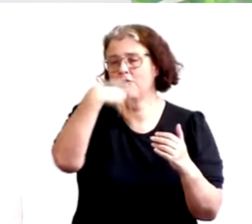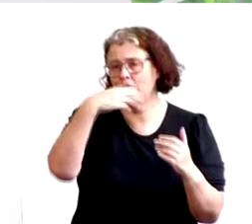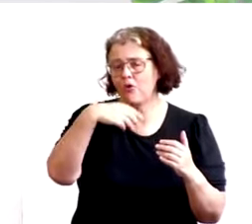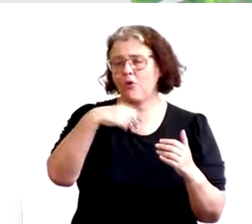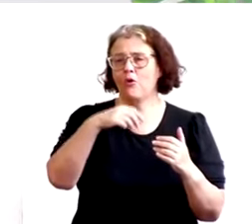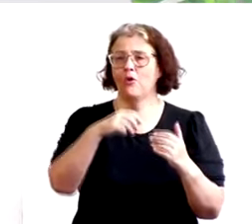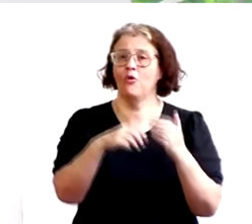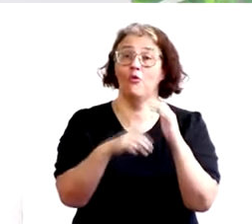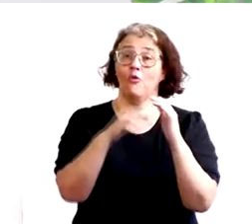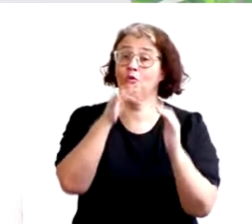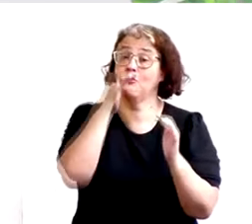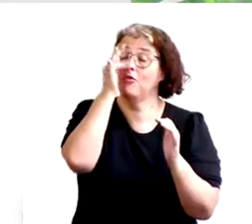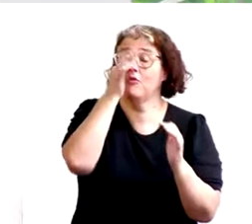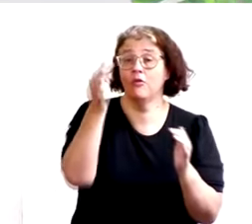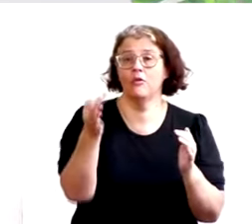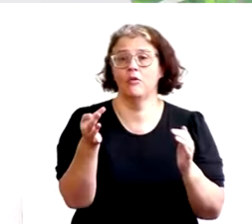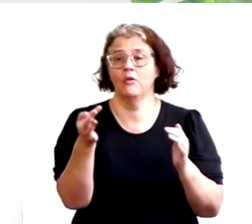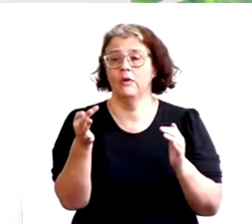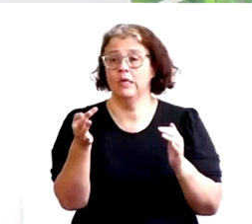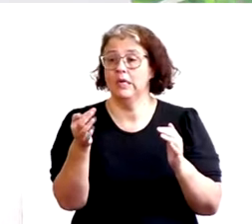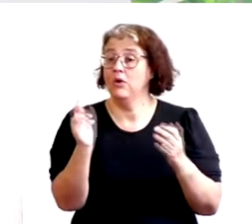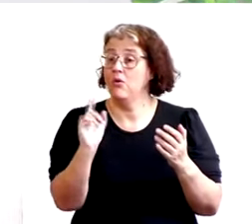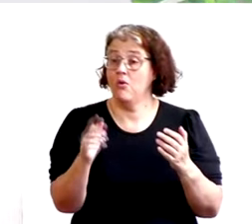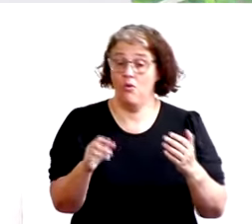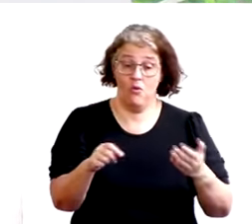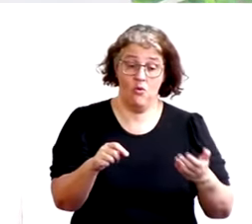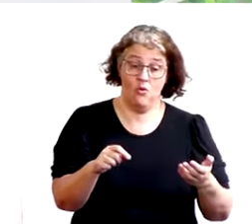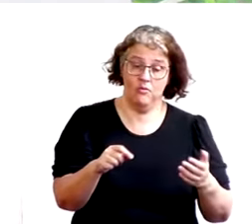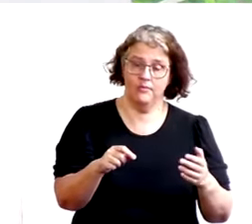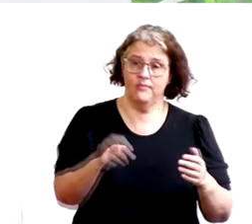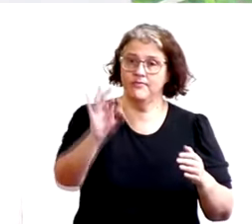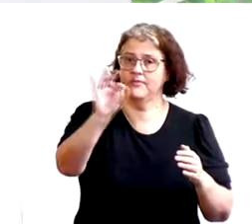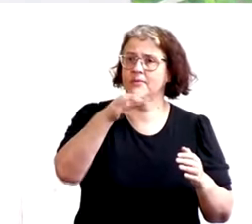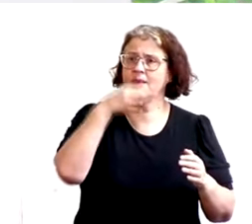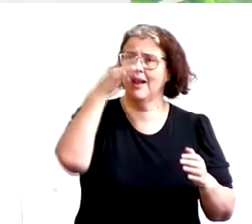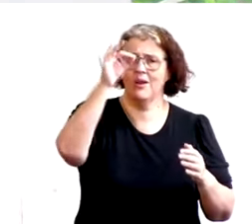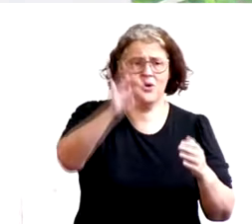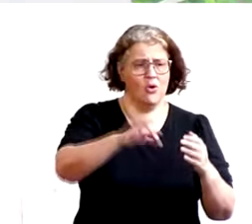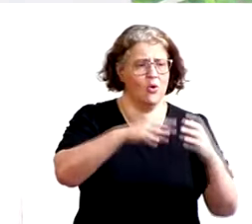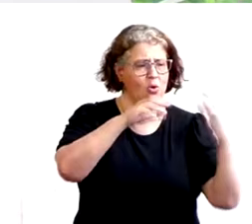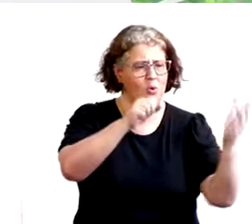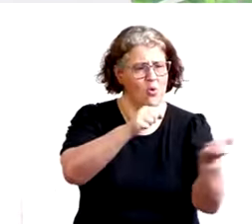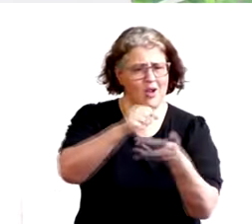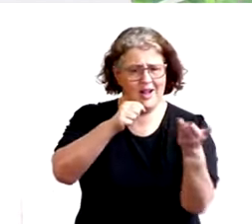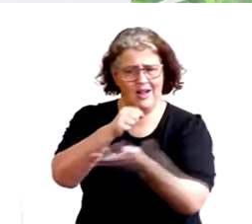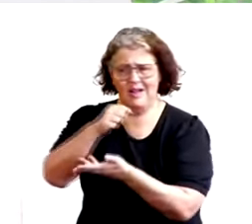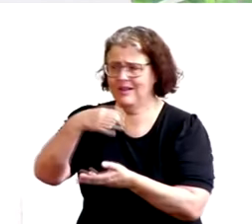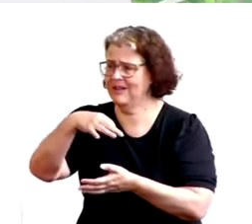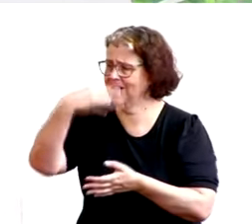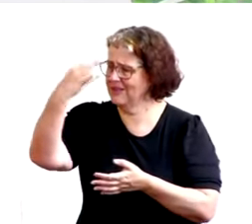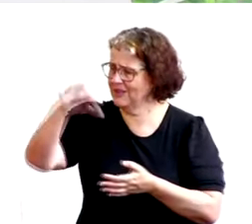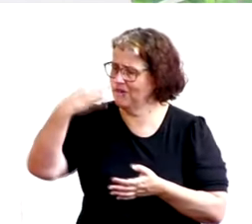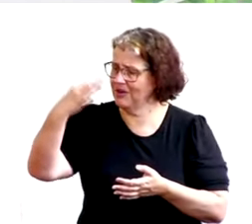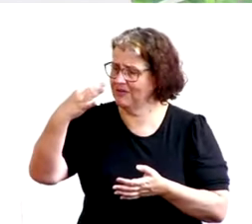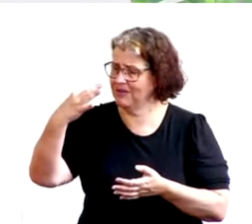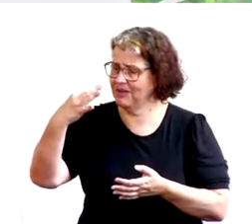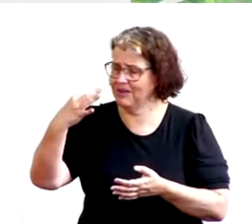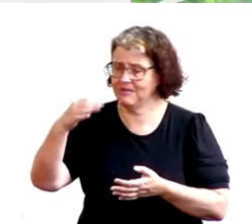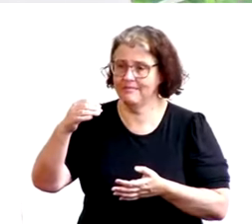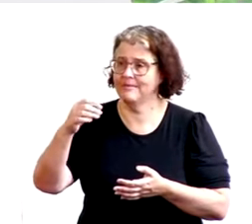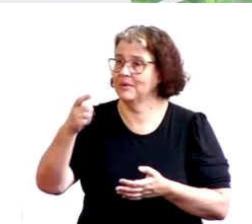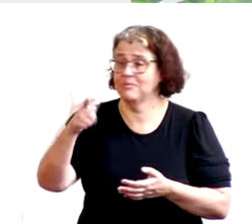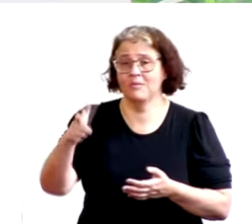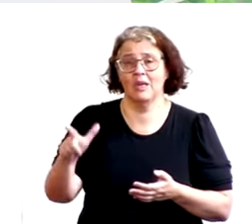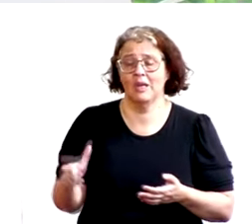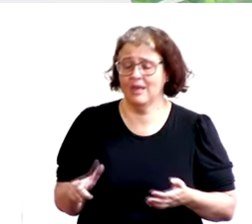ainda quer que acolheita da Oliveira decepcione e os campos não produzam mais mantimento